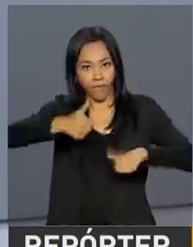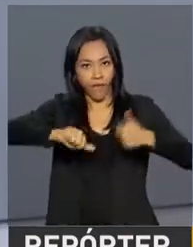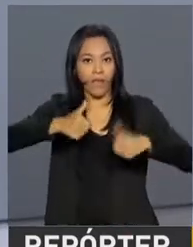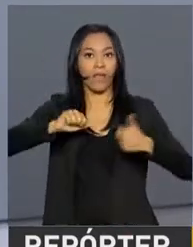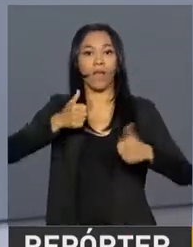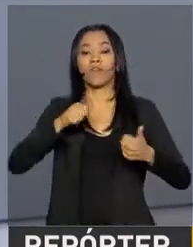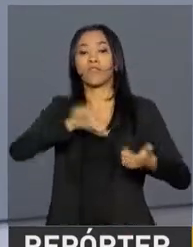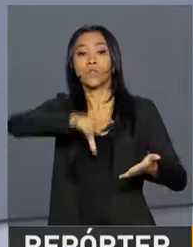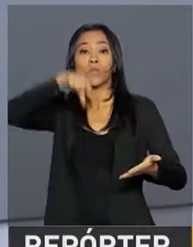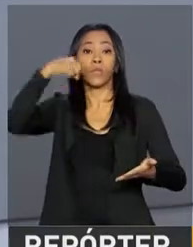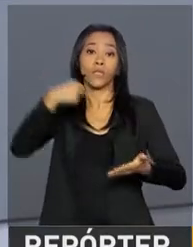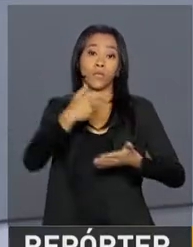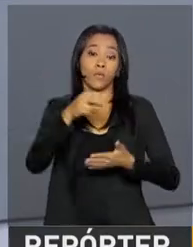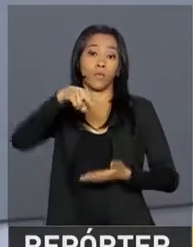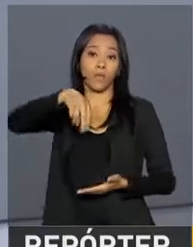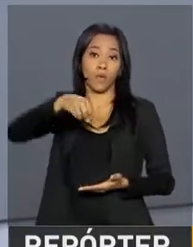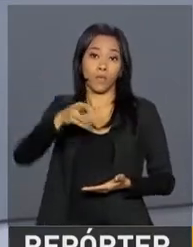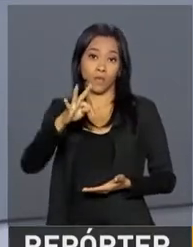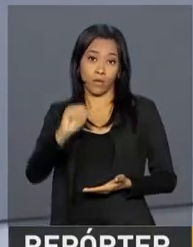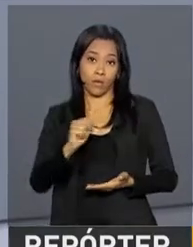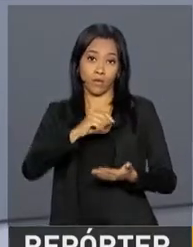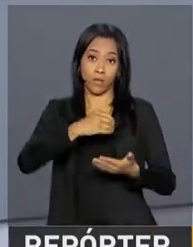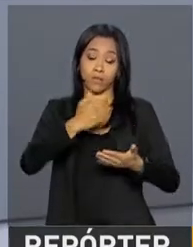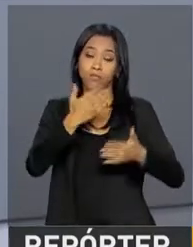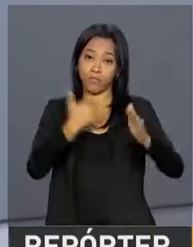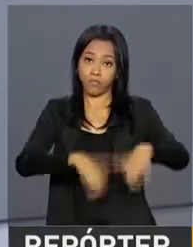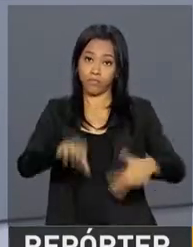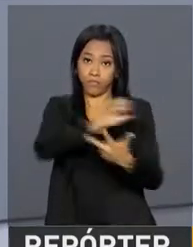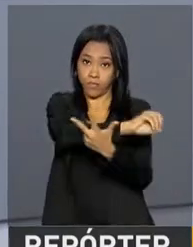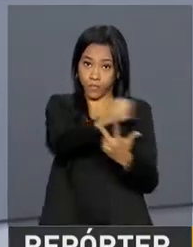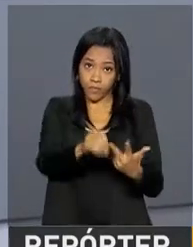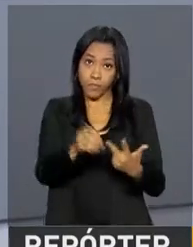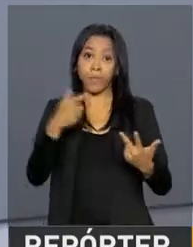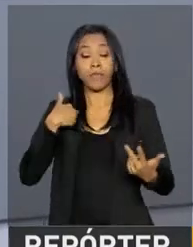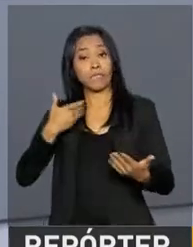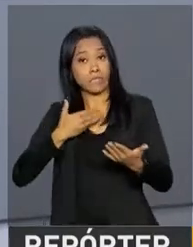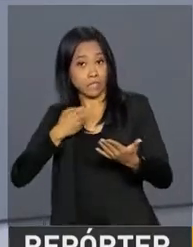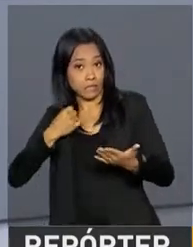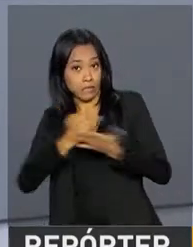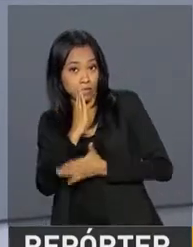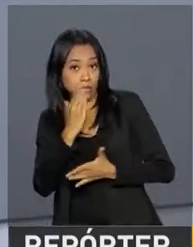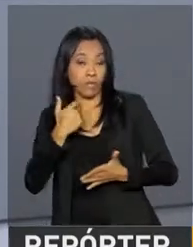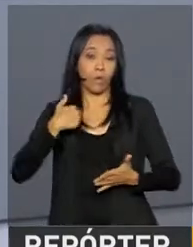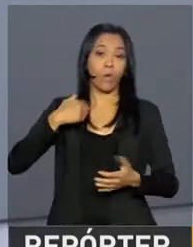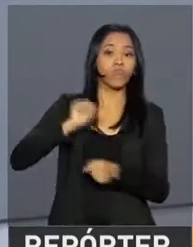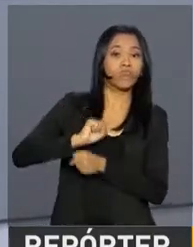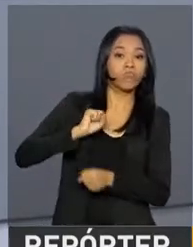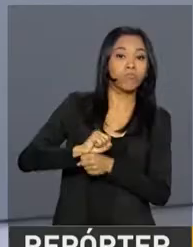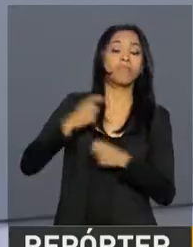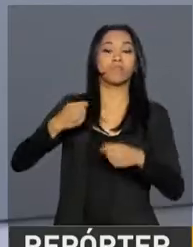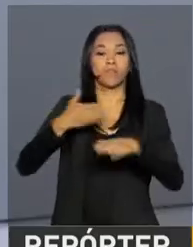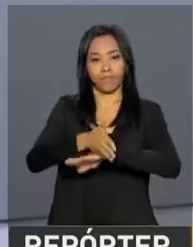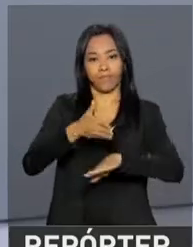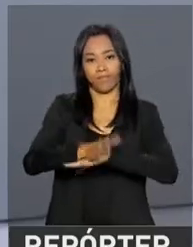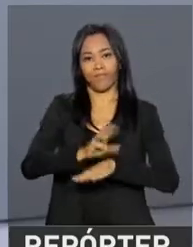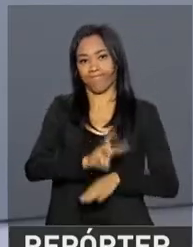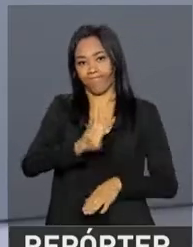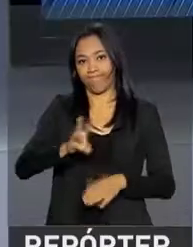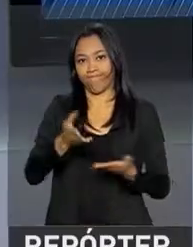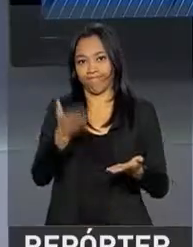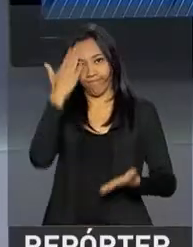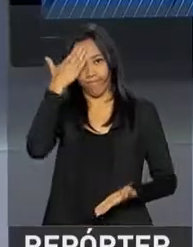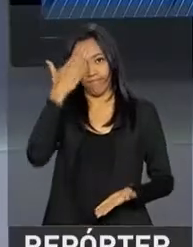para consultar se foi aprovado ou entrar na lista de espera os candidatos devem entrar na página do sisu na internet